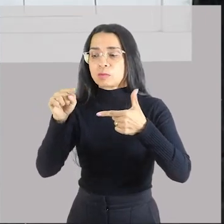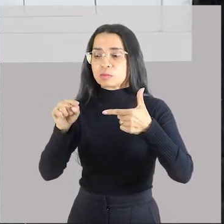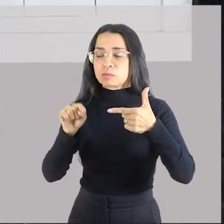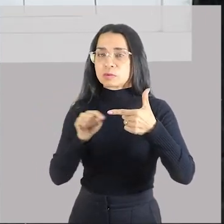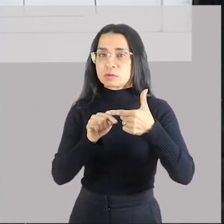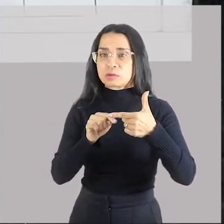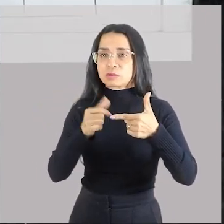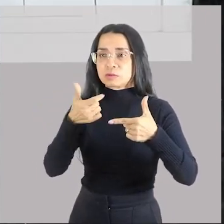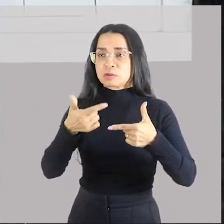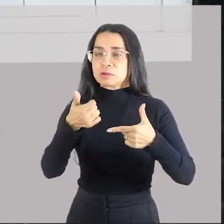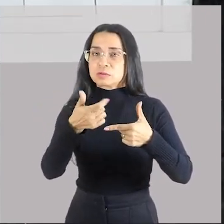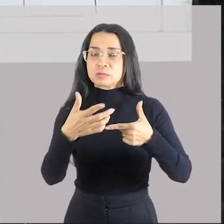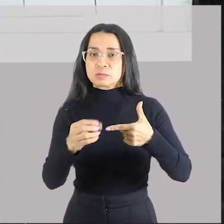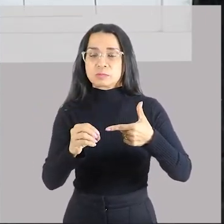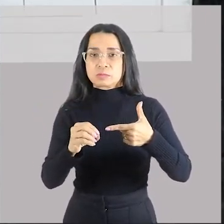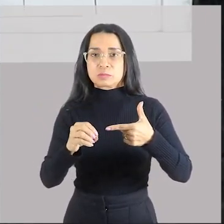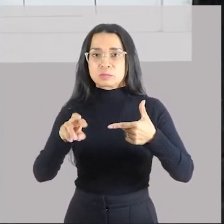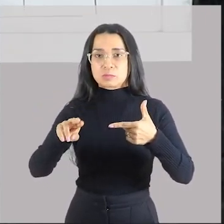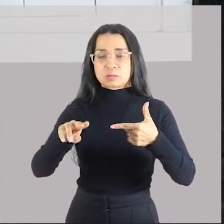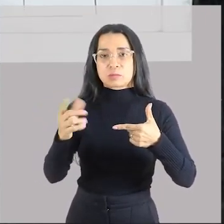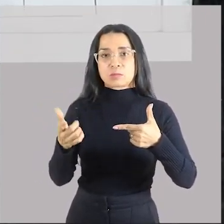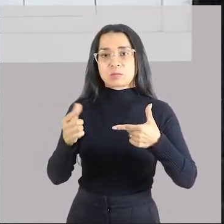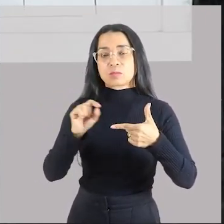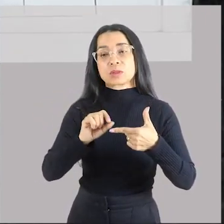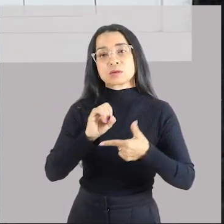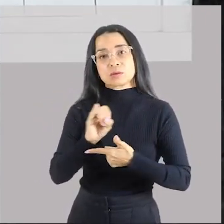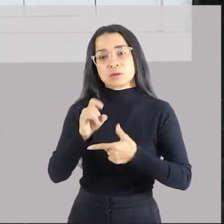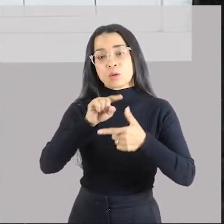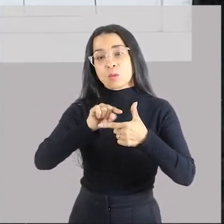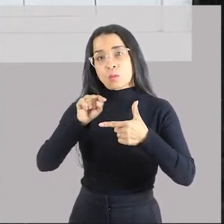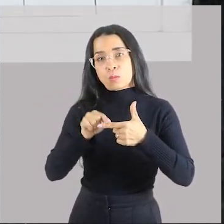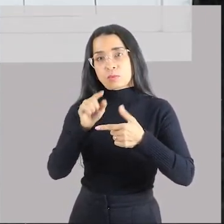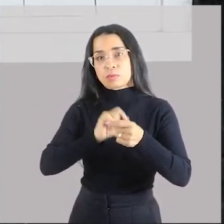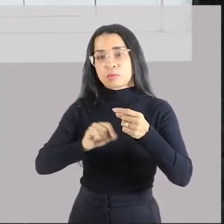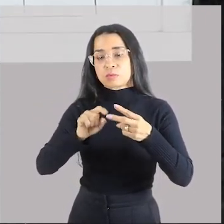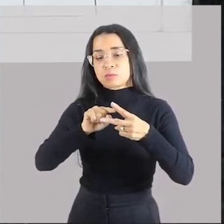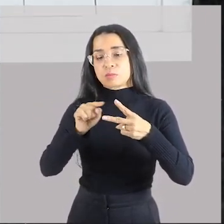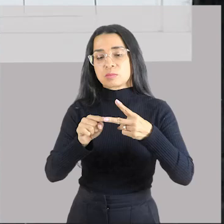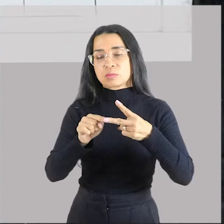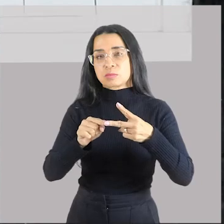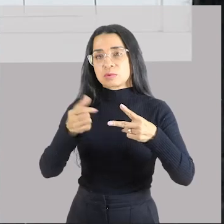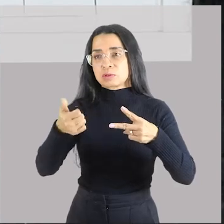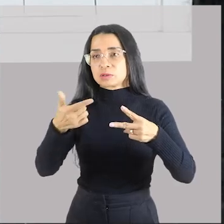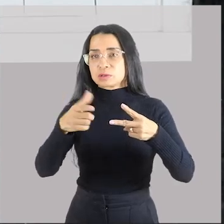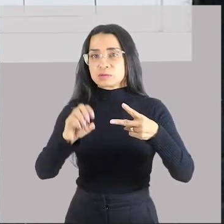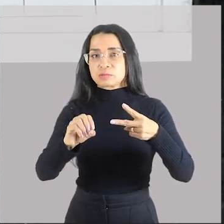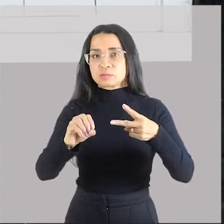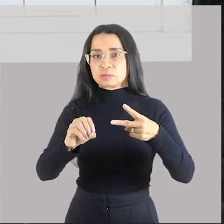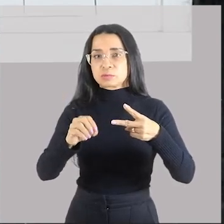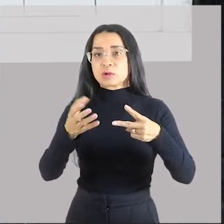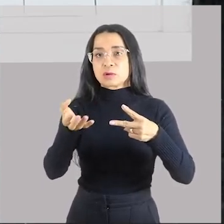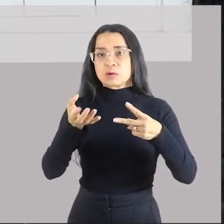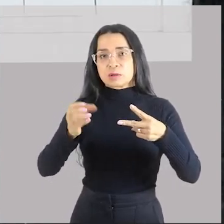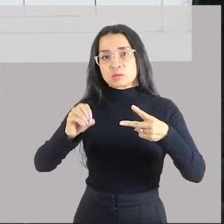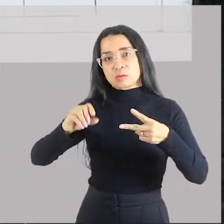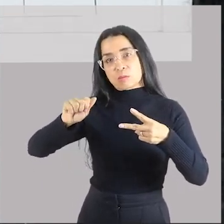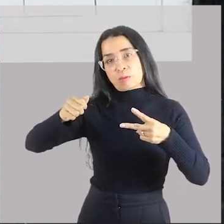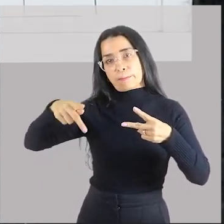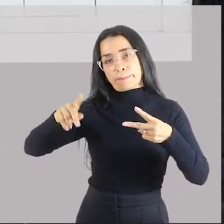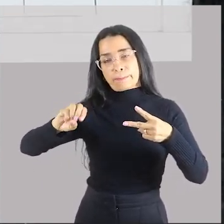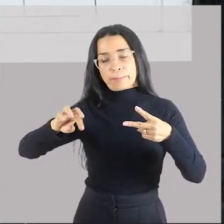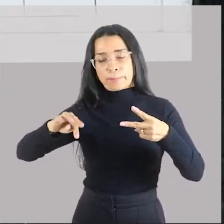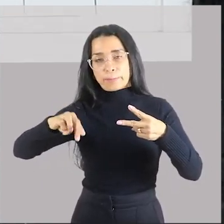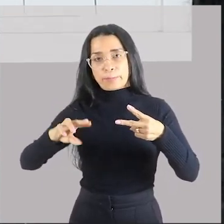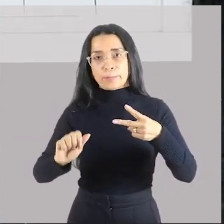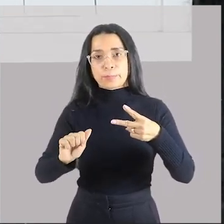central 120. E se esse ângulo central é 120, e eu quero pegar só o apótema e o raio,